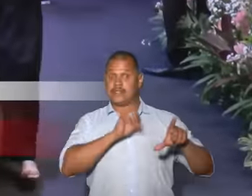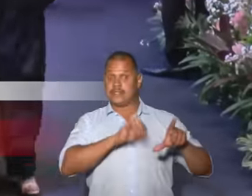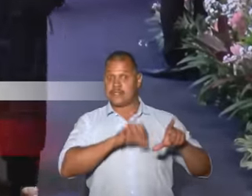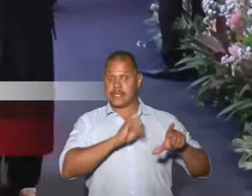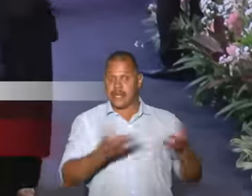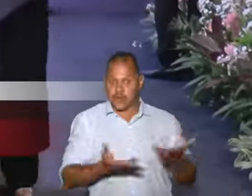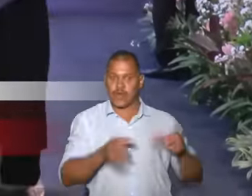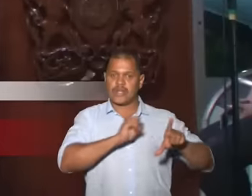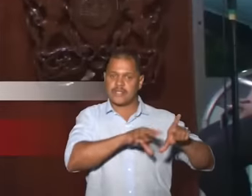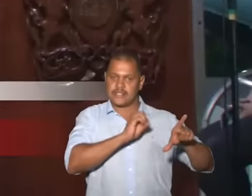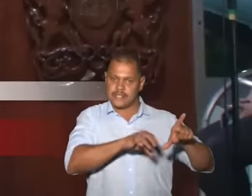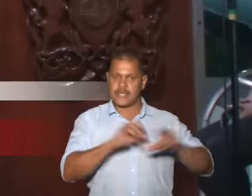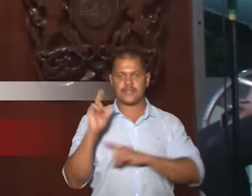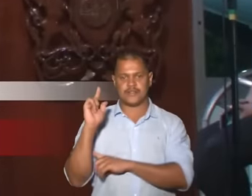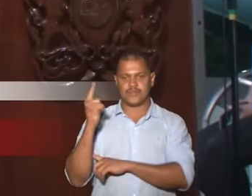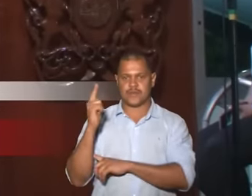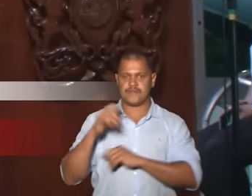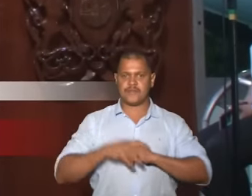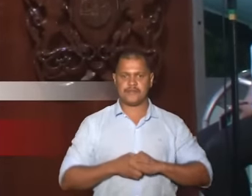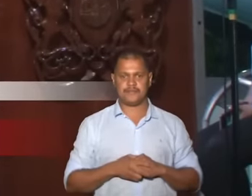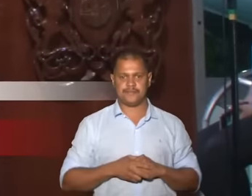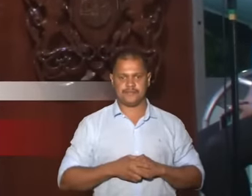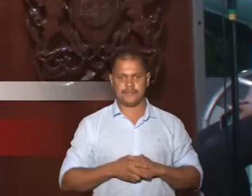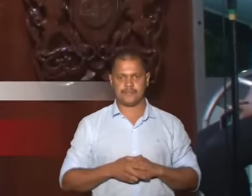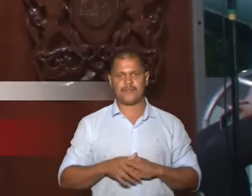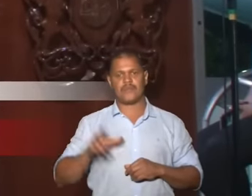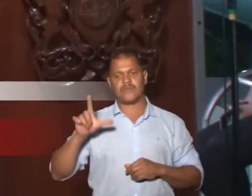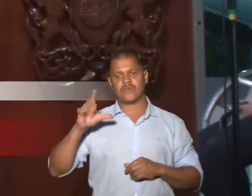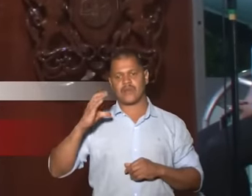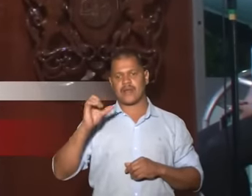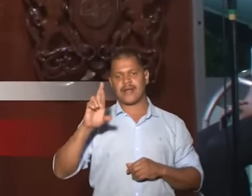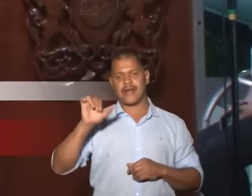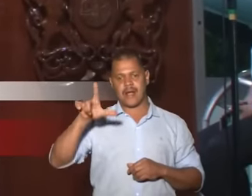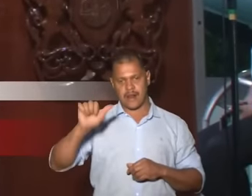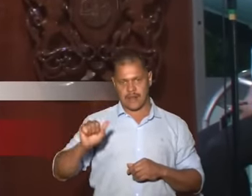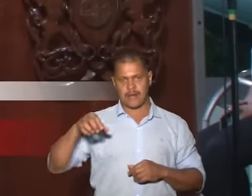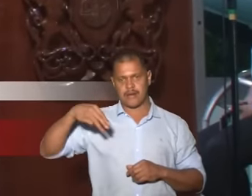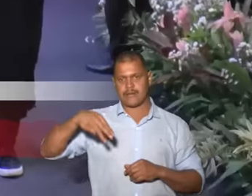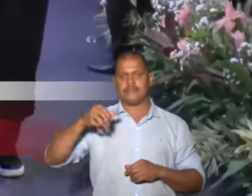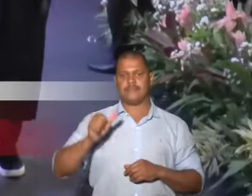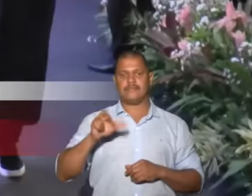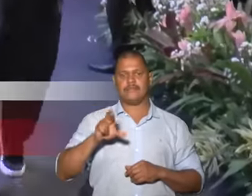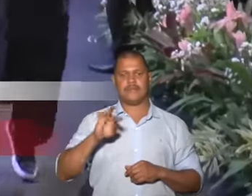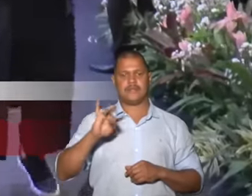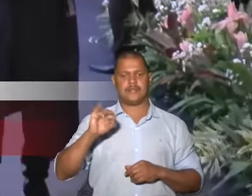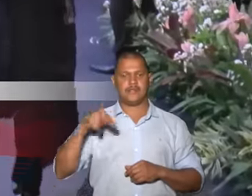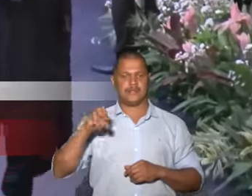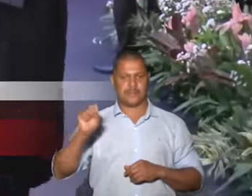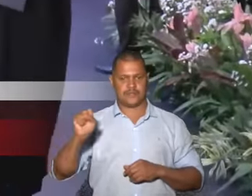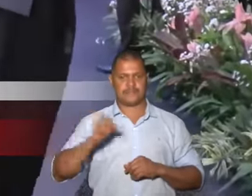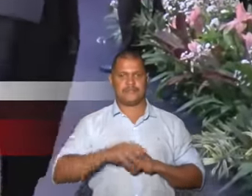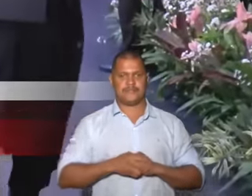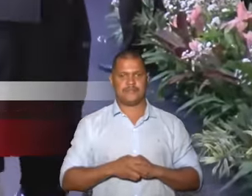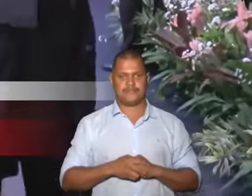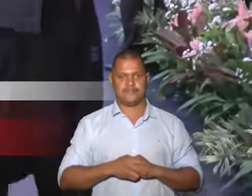Licenciados em Geografia, Carla Martins Nunes.